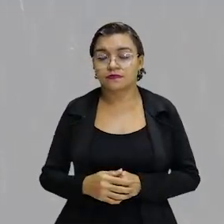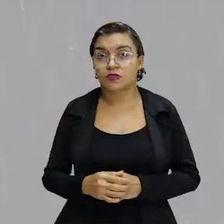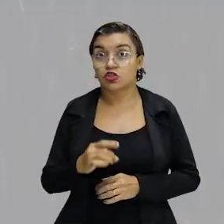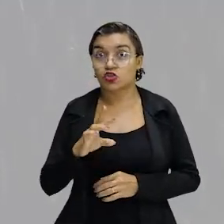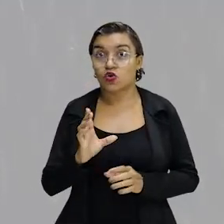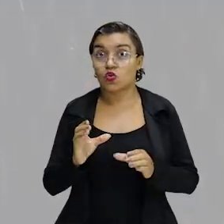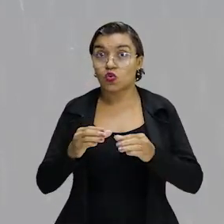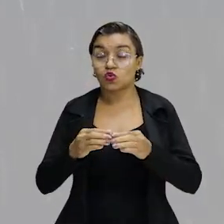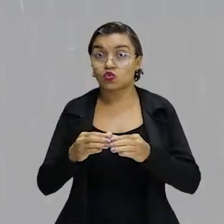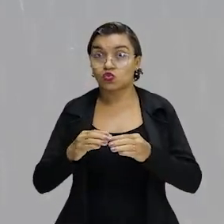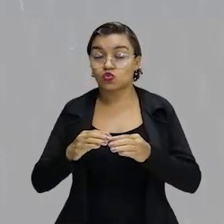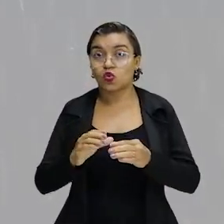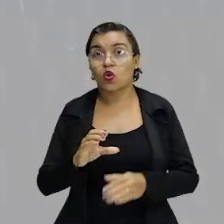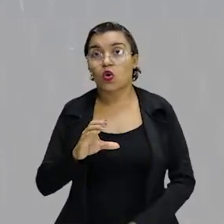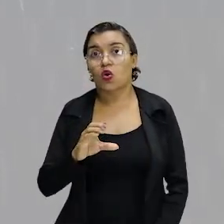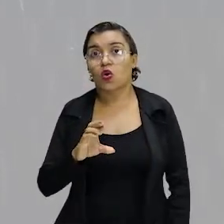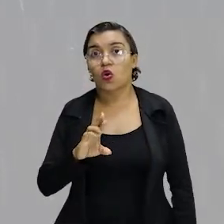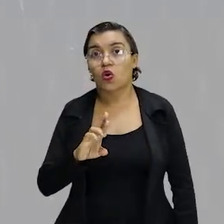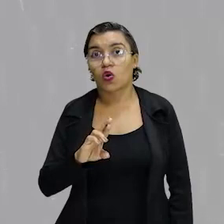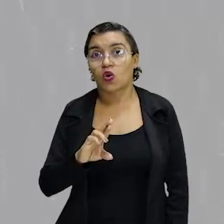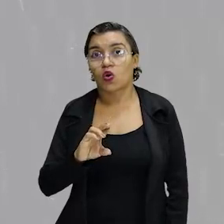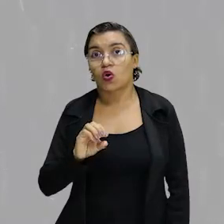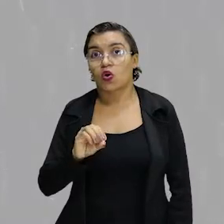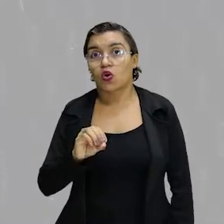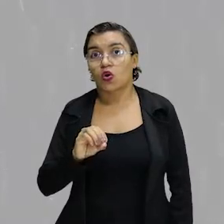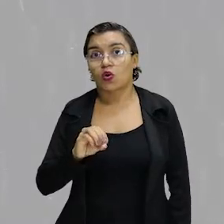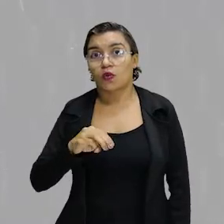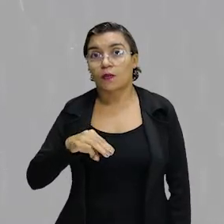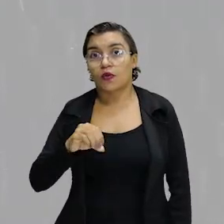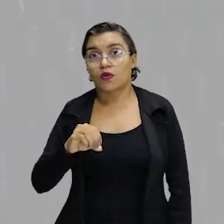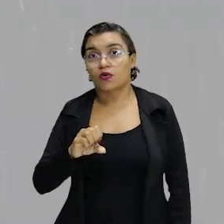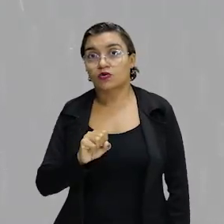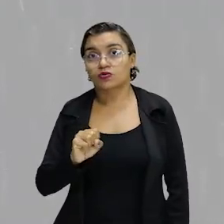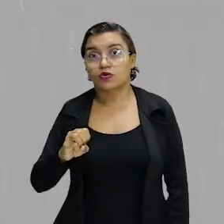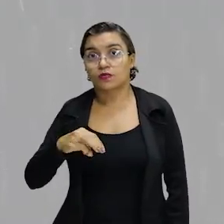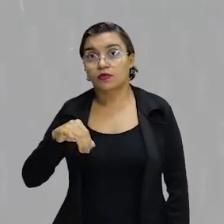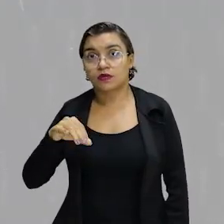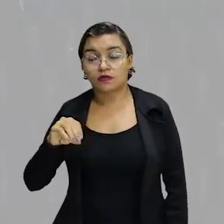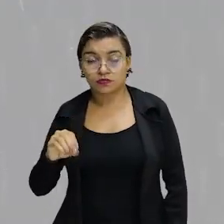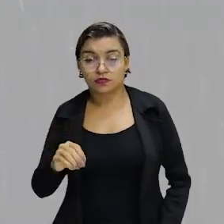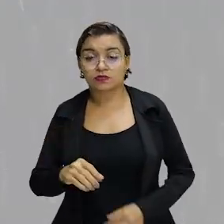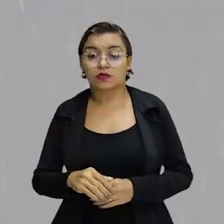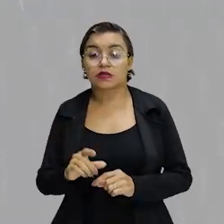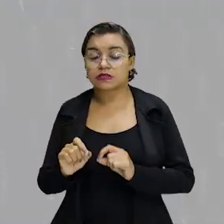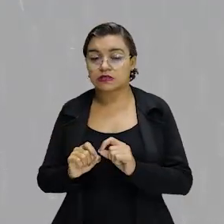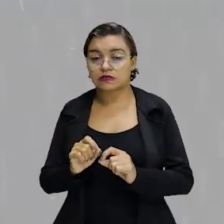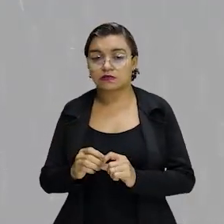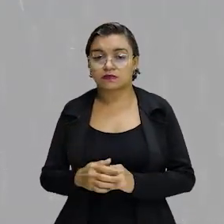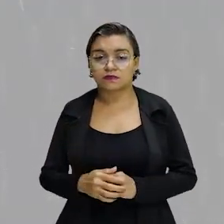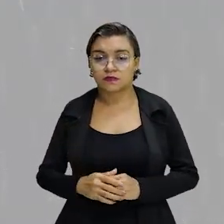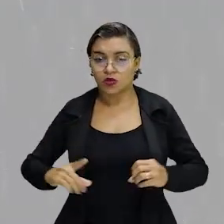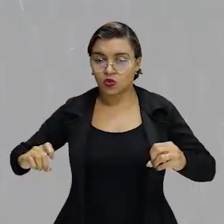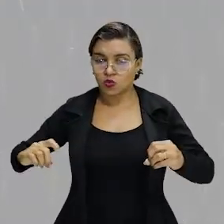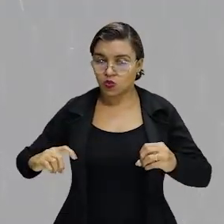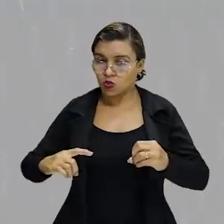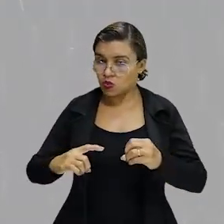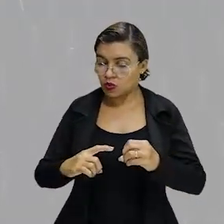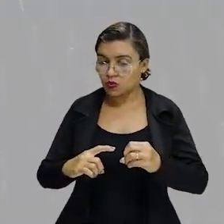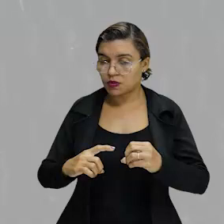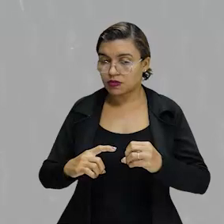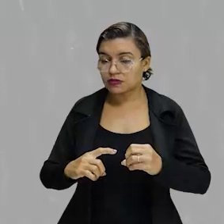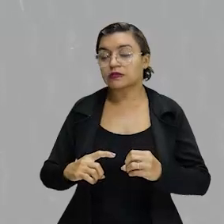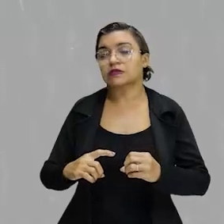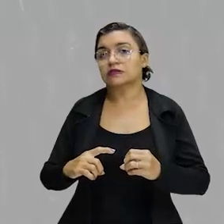conjunto cromossômico, vai se fundir, vai formar por meio da fecundação o ovo ou o zigoto, mas sempre vai